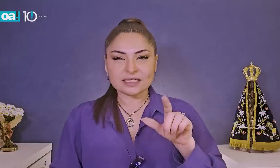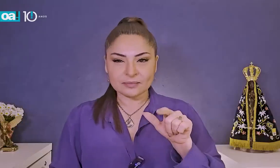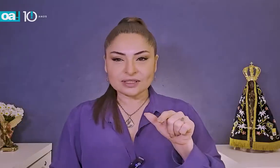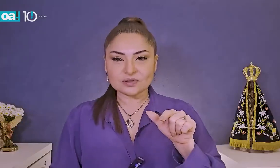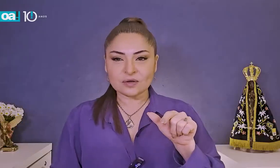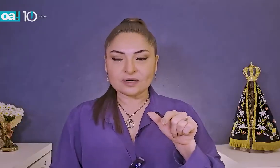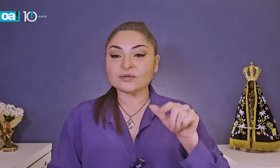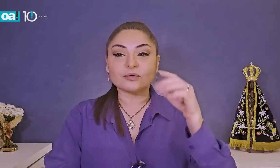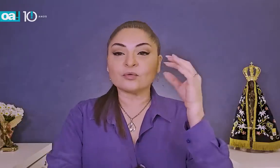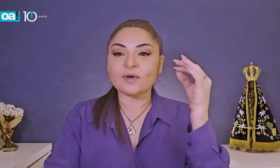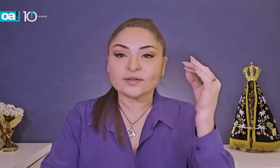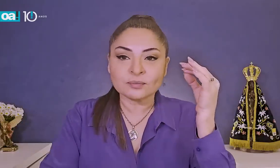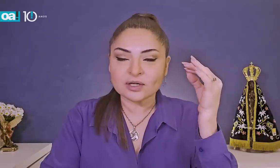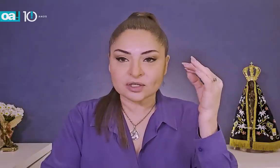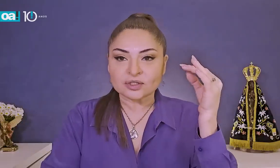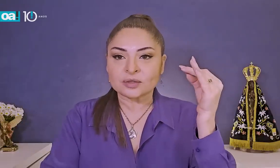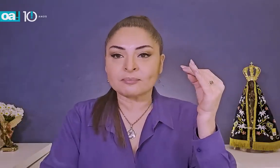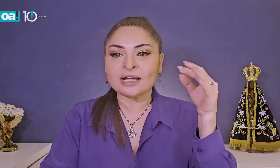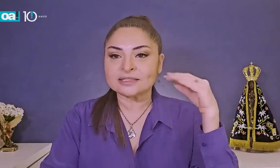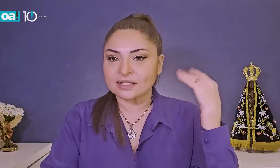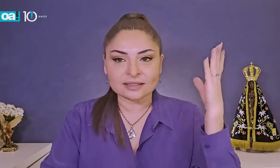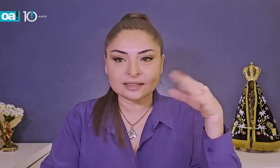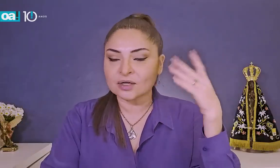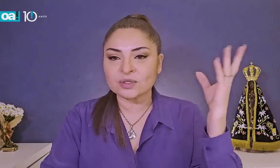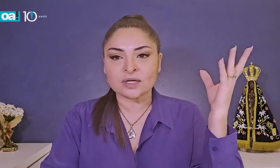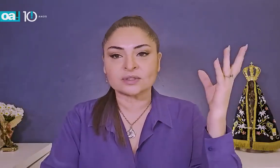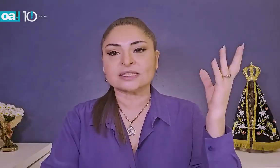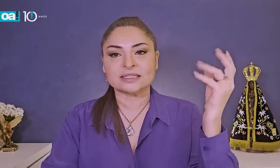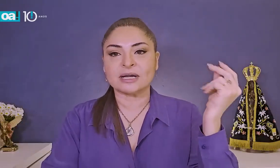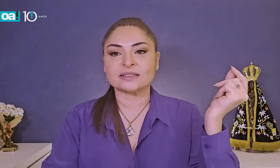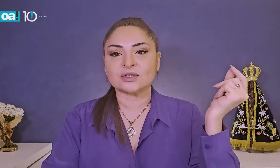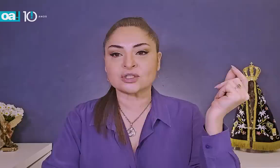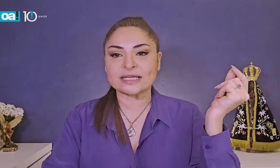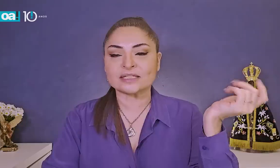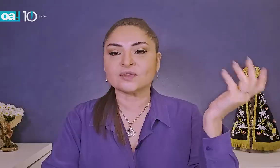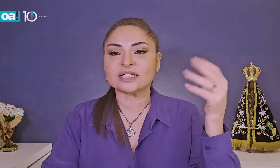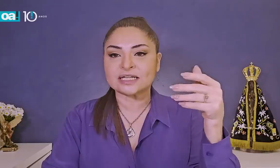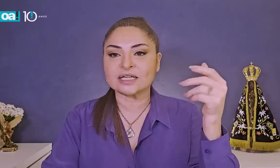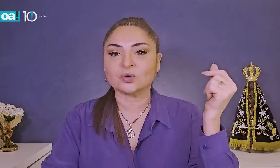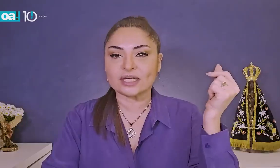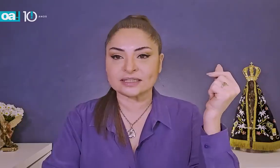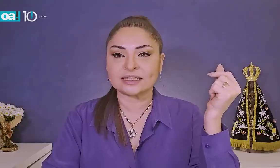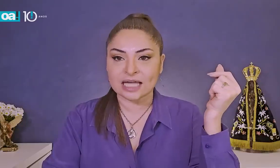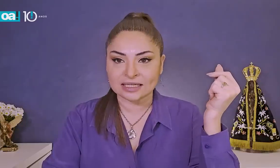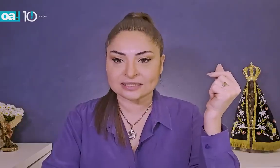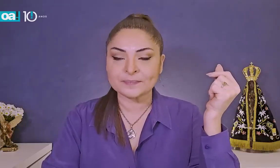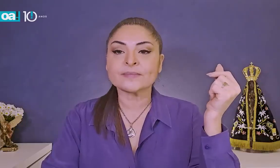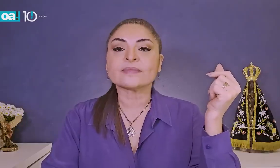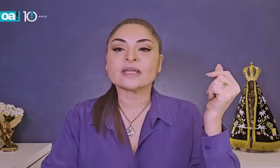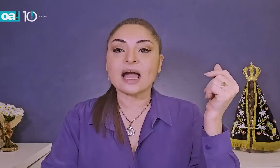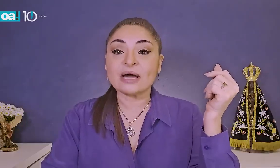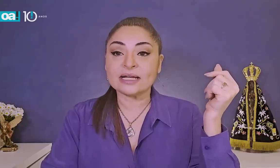ricos. Vocês lembram dessa história? Não faz um mês, gente, mas é tanta coisa que acontece nesse Brasil que a gente esquece. Eu vou trazer aqui a Duquesa de